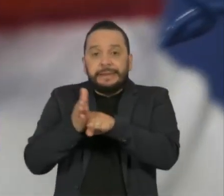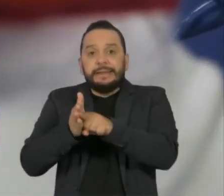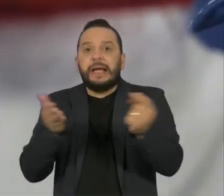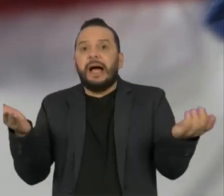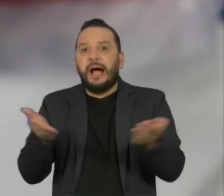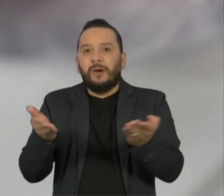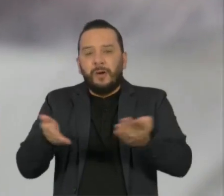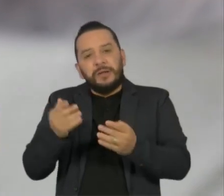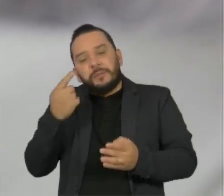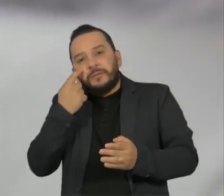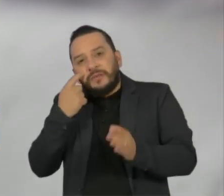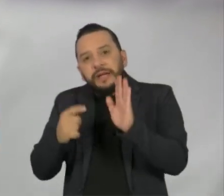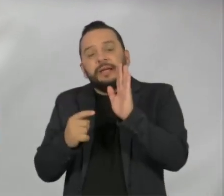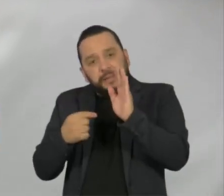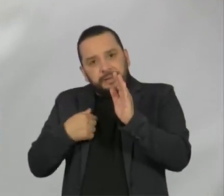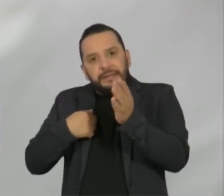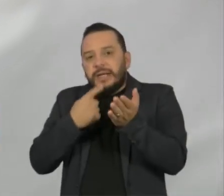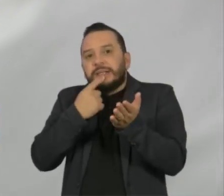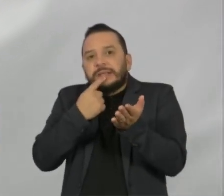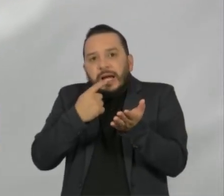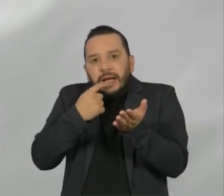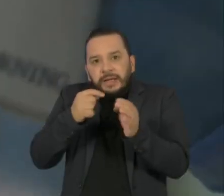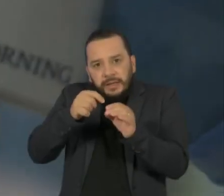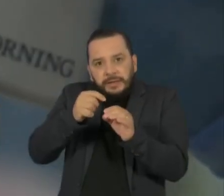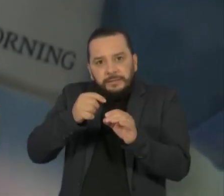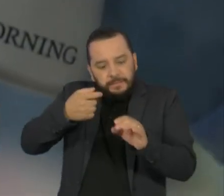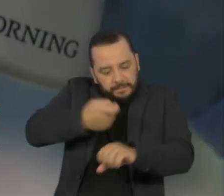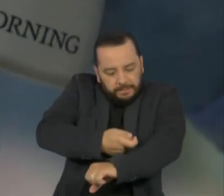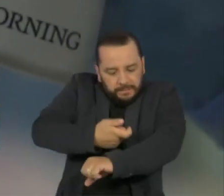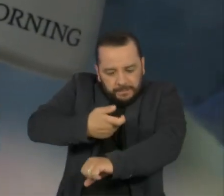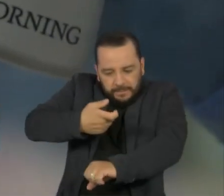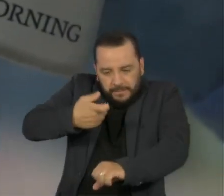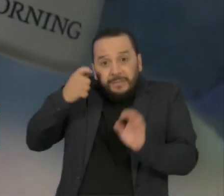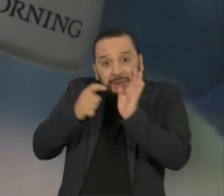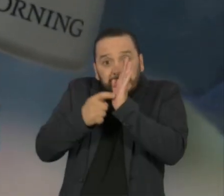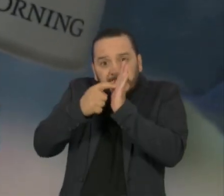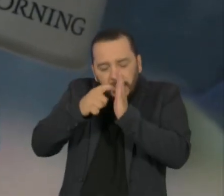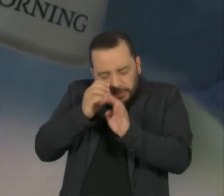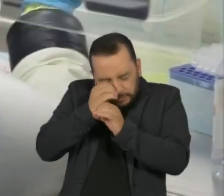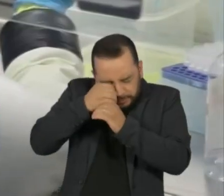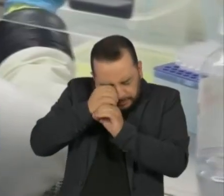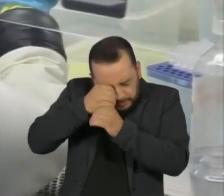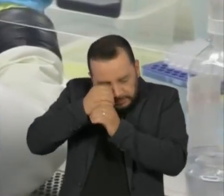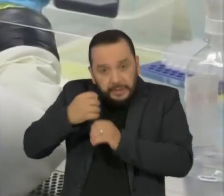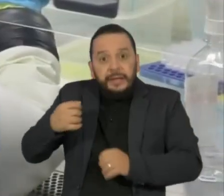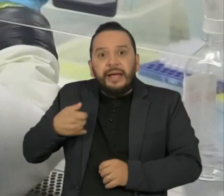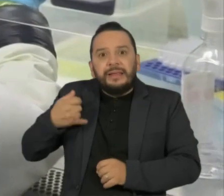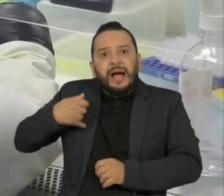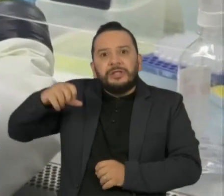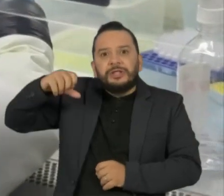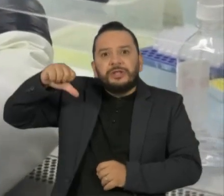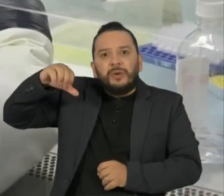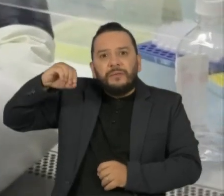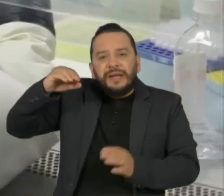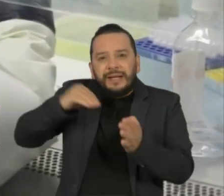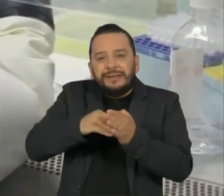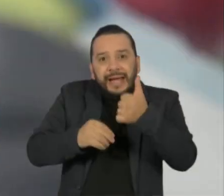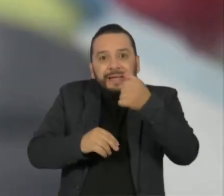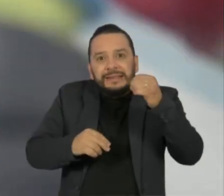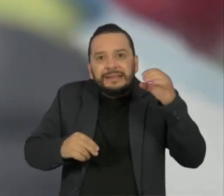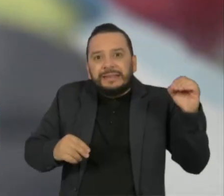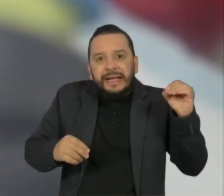amostras de células de sangue de pacientes idosos, principalmente os com idade entre 90 e 100 anos que